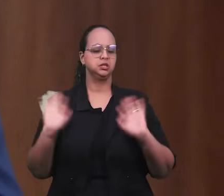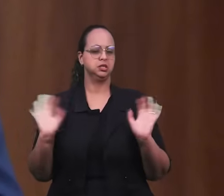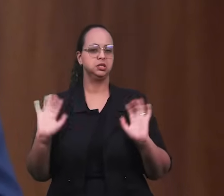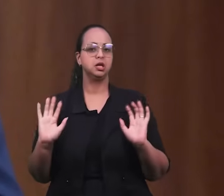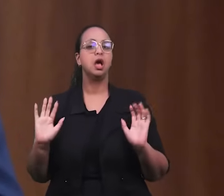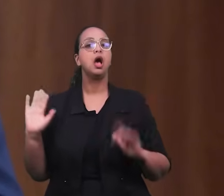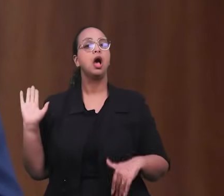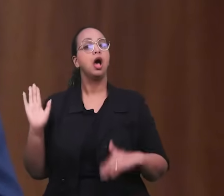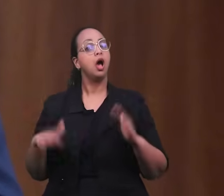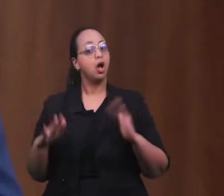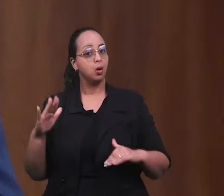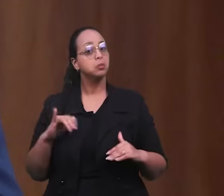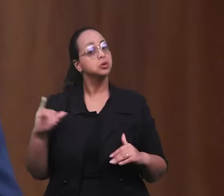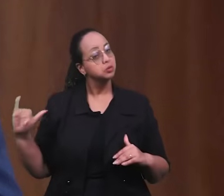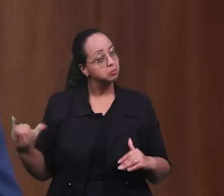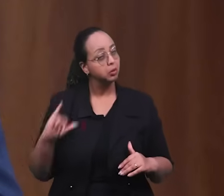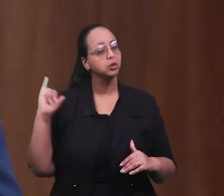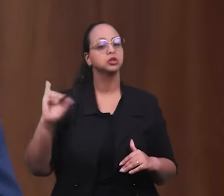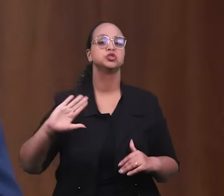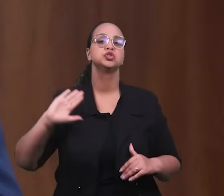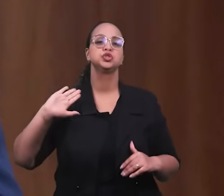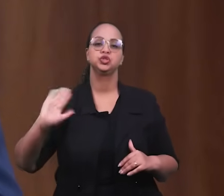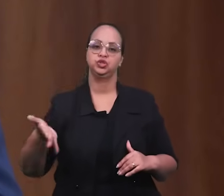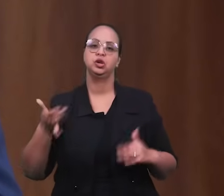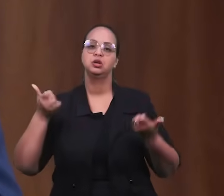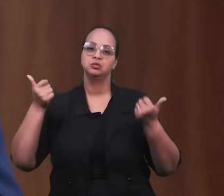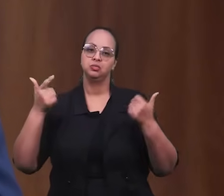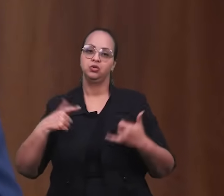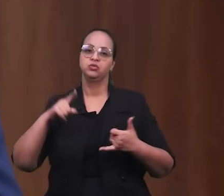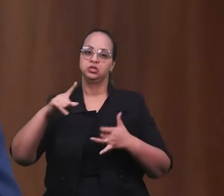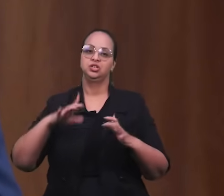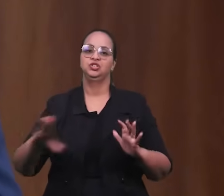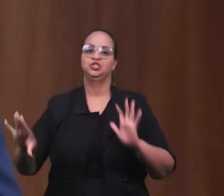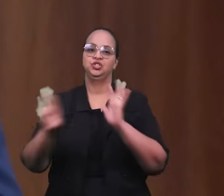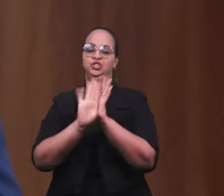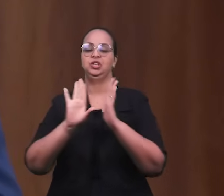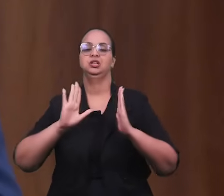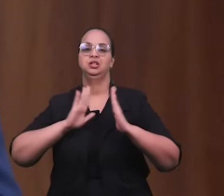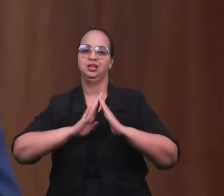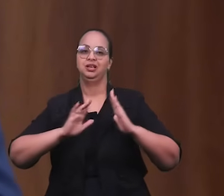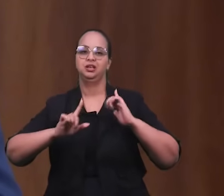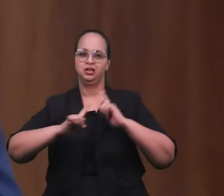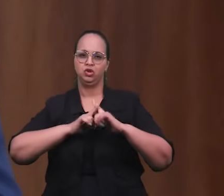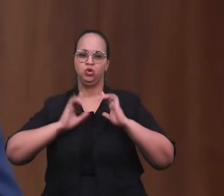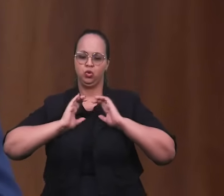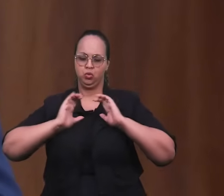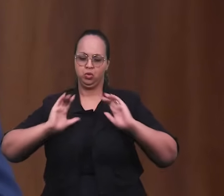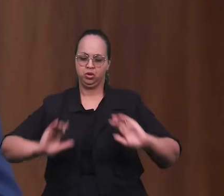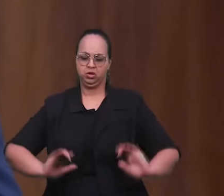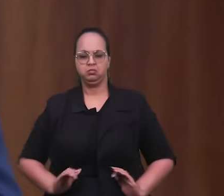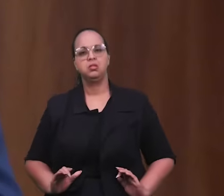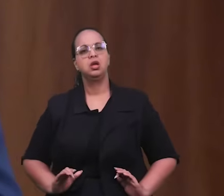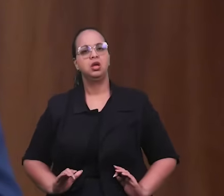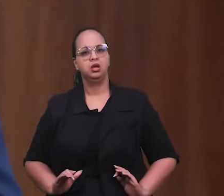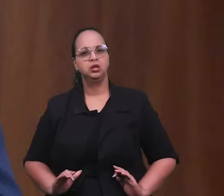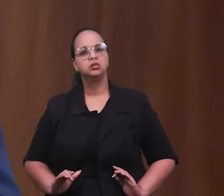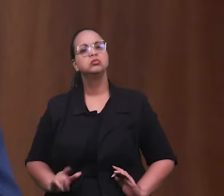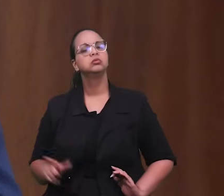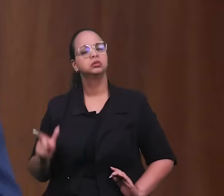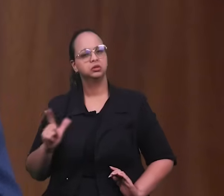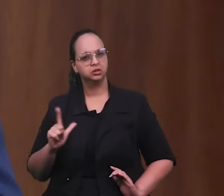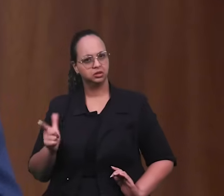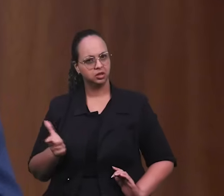falamos aqui muitas coisas importantes, desde o início, quando você chega na igreja, o comportamento, ver as coisas em